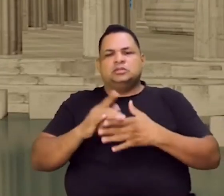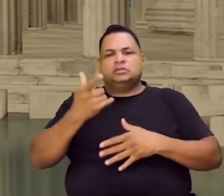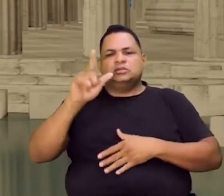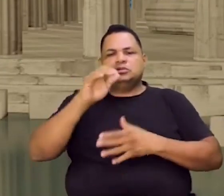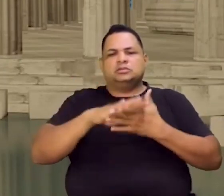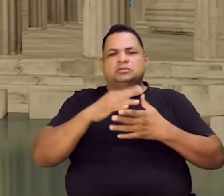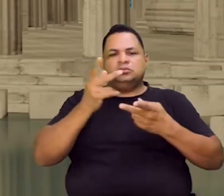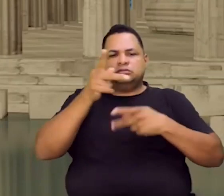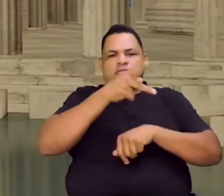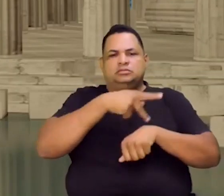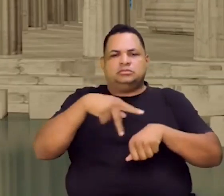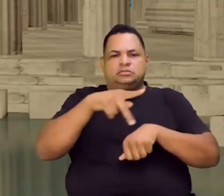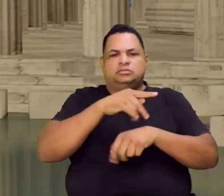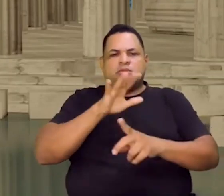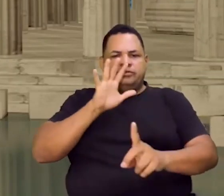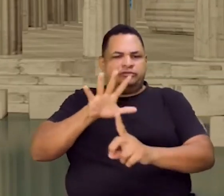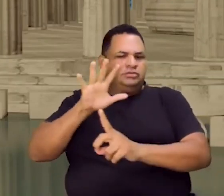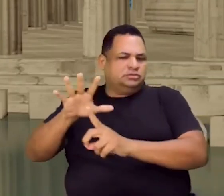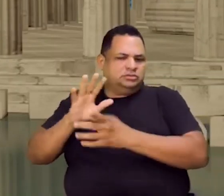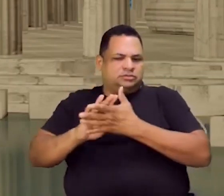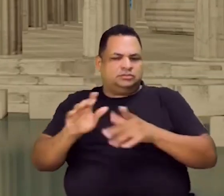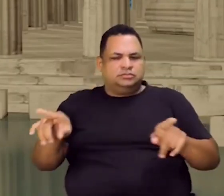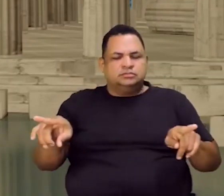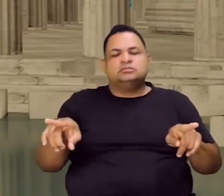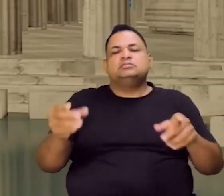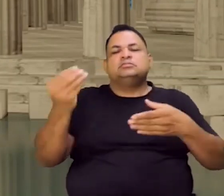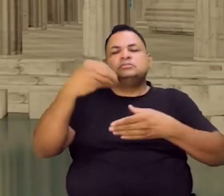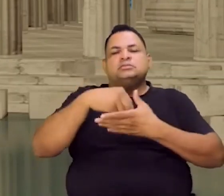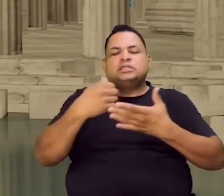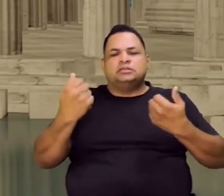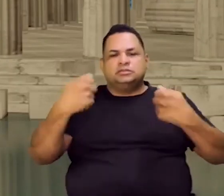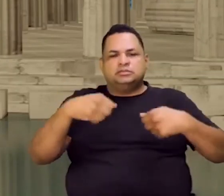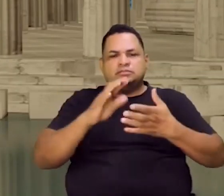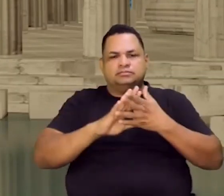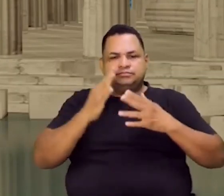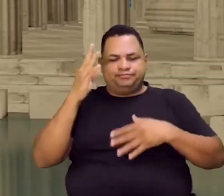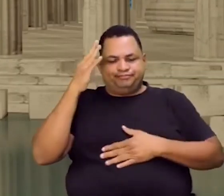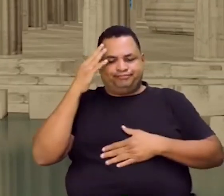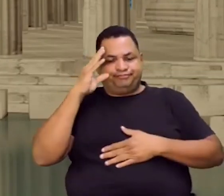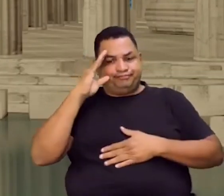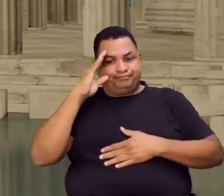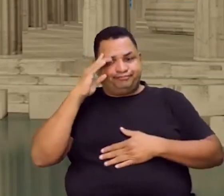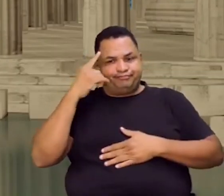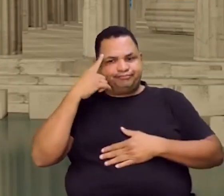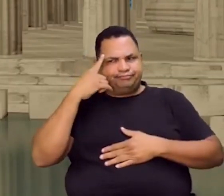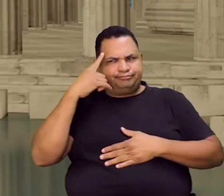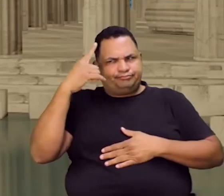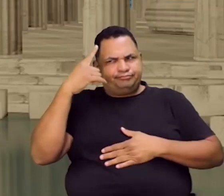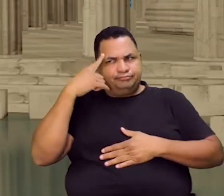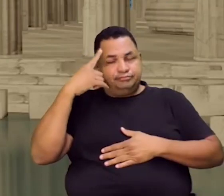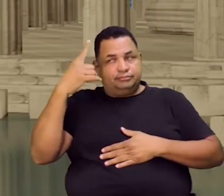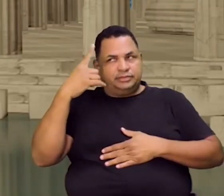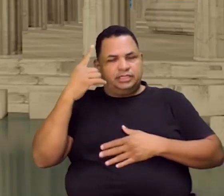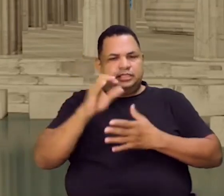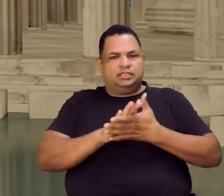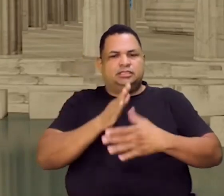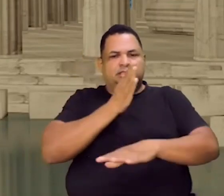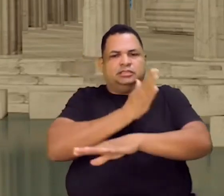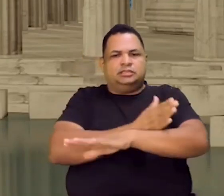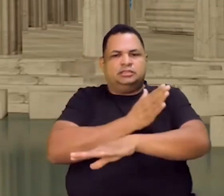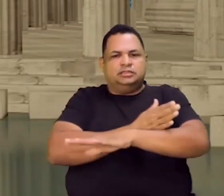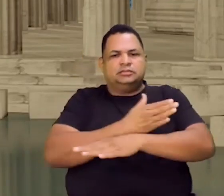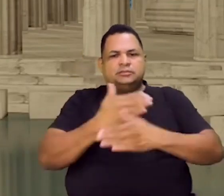outros países. Então, afeta, né, nessa perspectiva. Imagine lá na Idade Média, né? Eles tinham já um pensamento